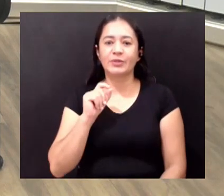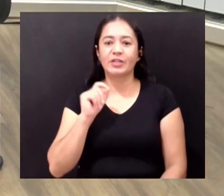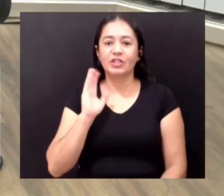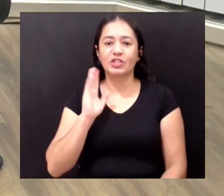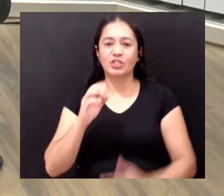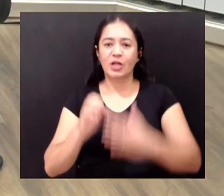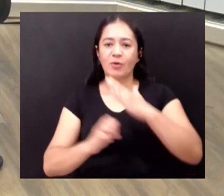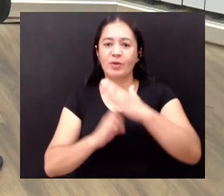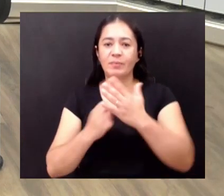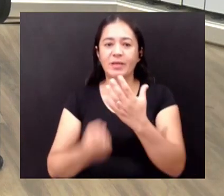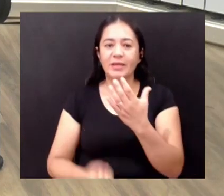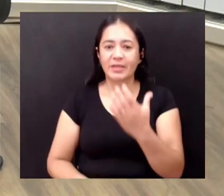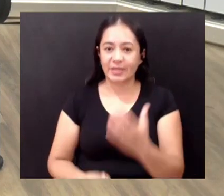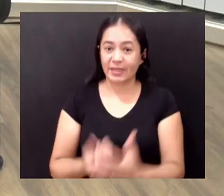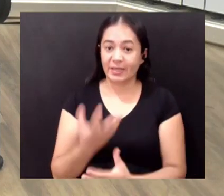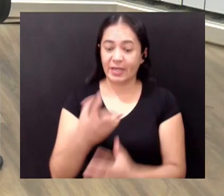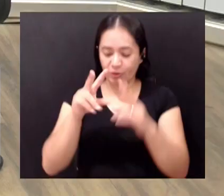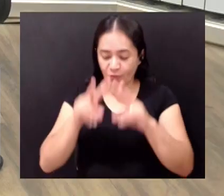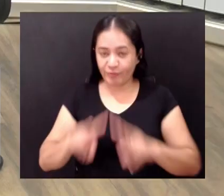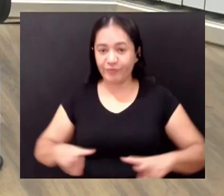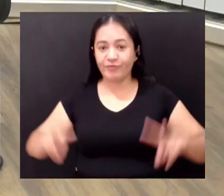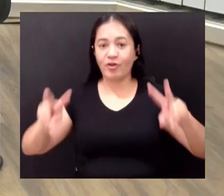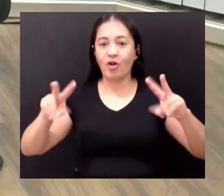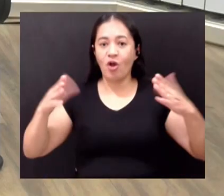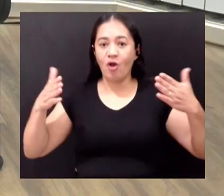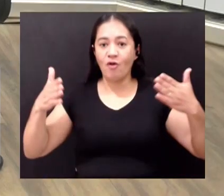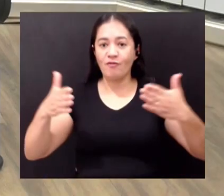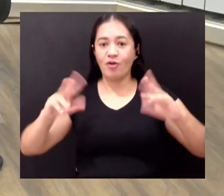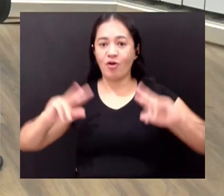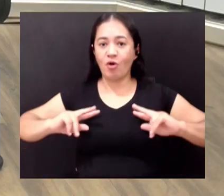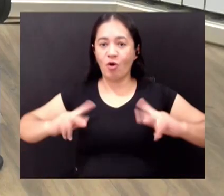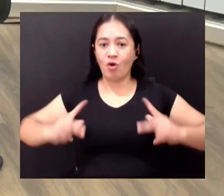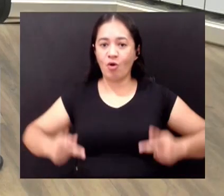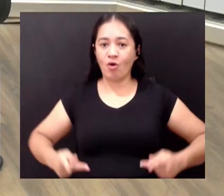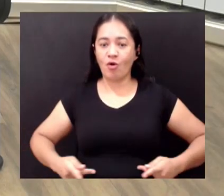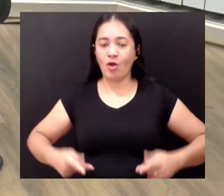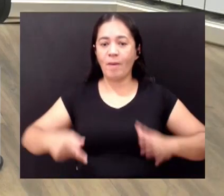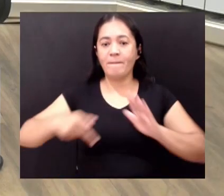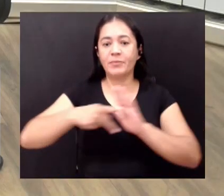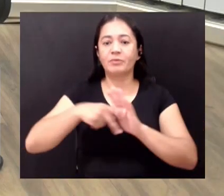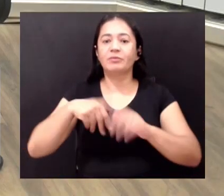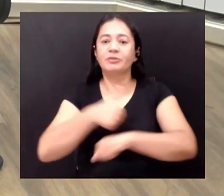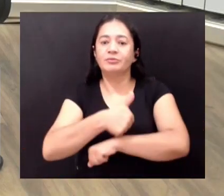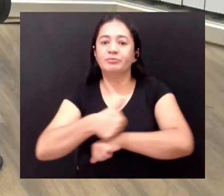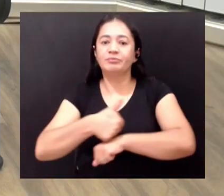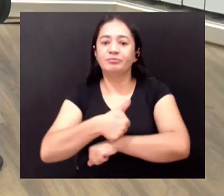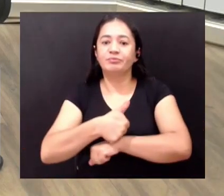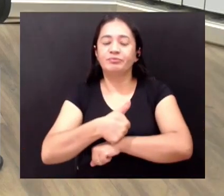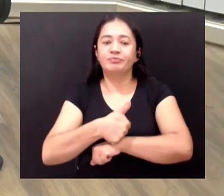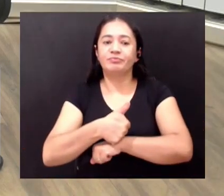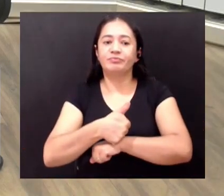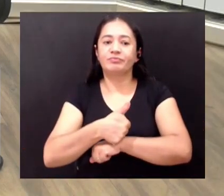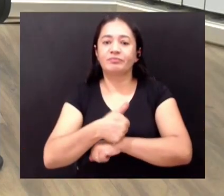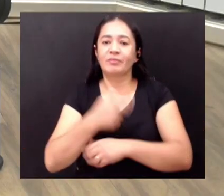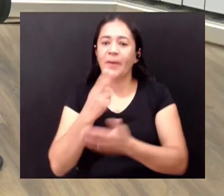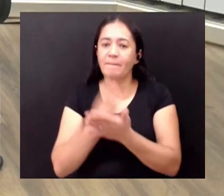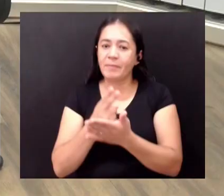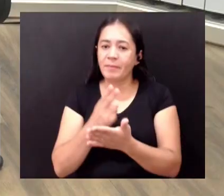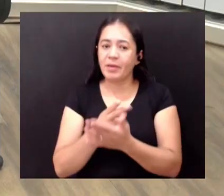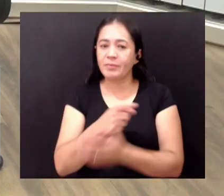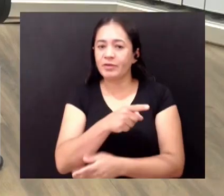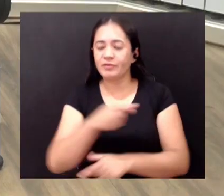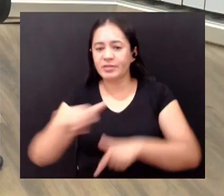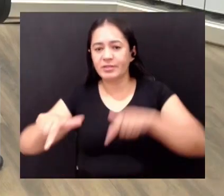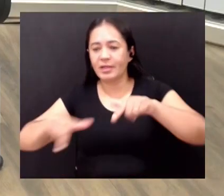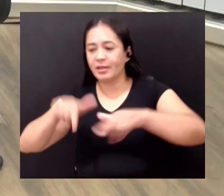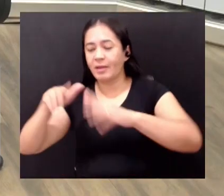esse olhar mais humanizado para o profissional, né? Então, assim, mesmo que você vá trabalhar em casa, eu acho que eles